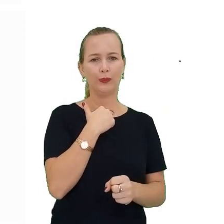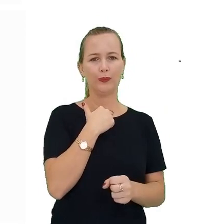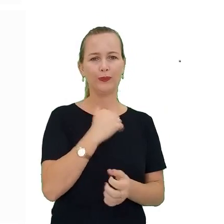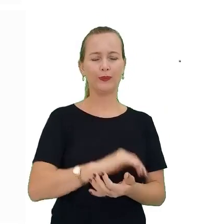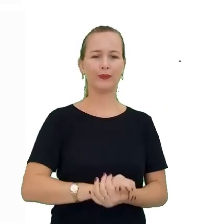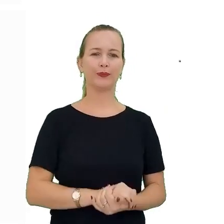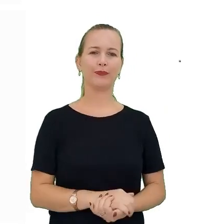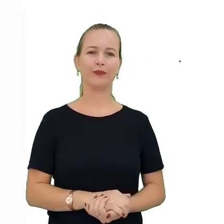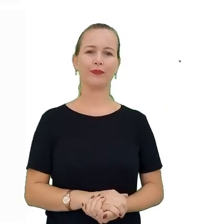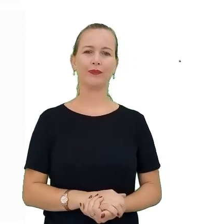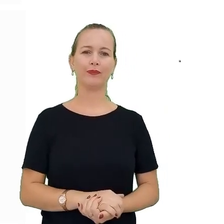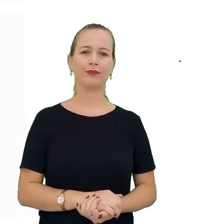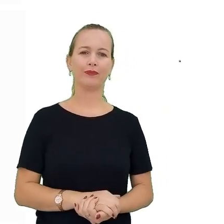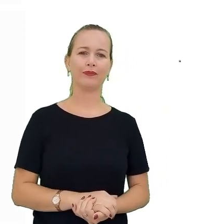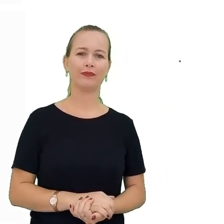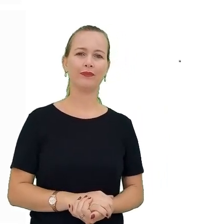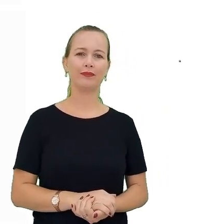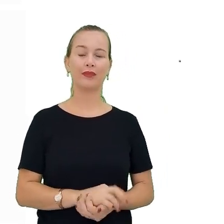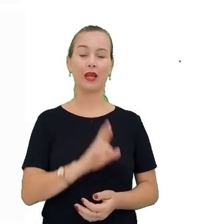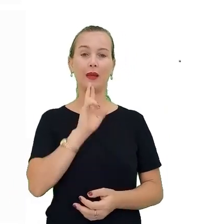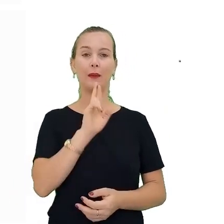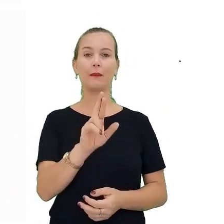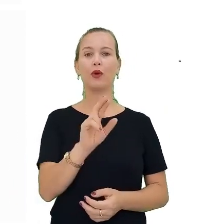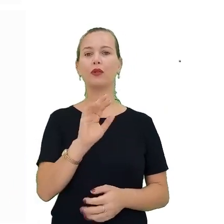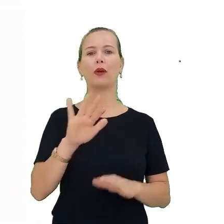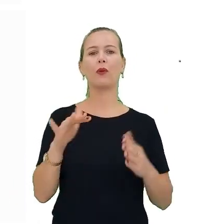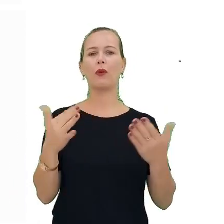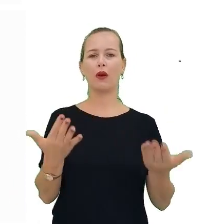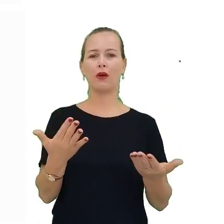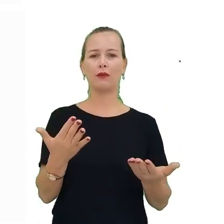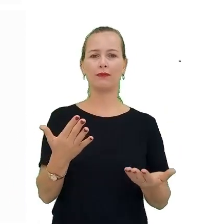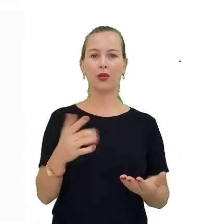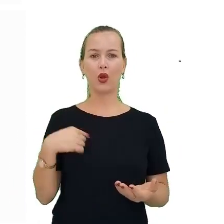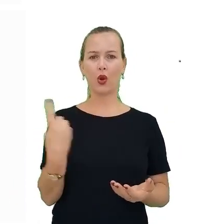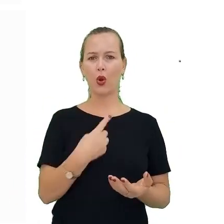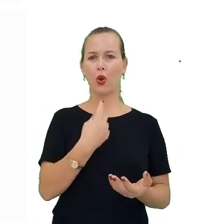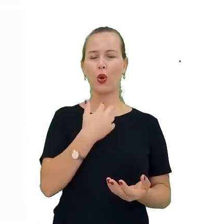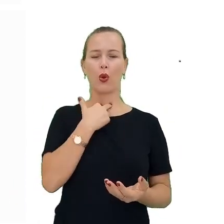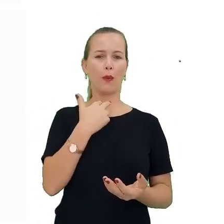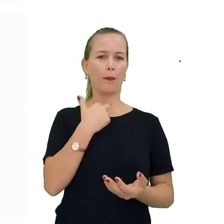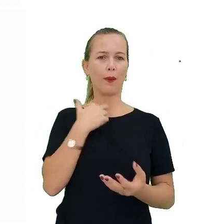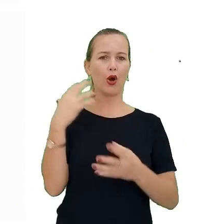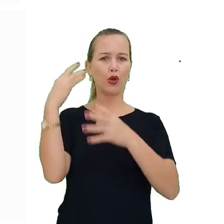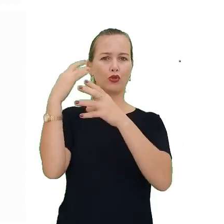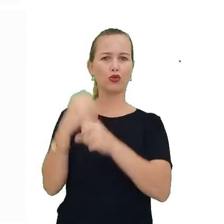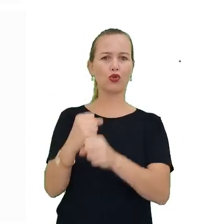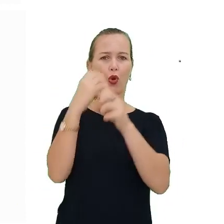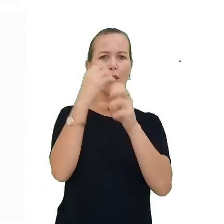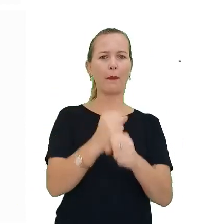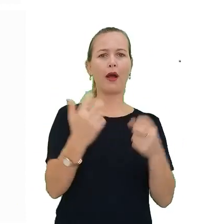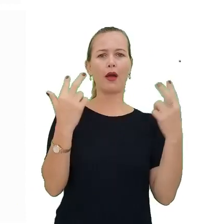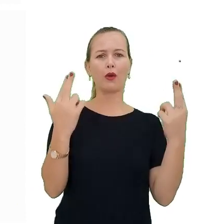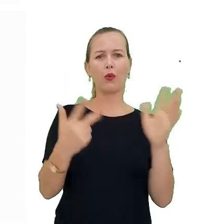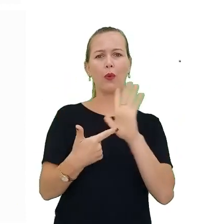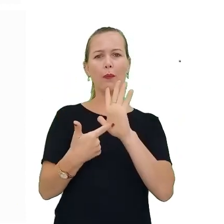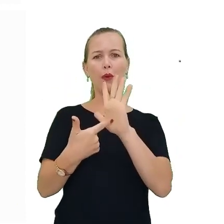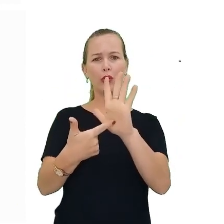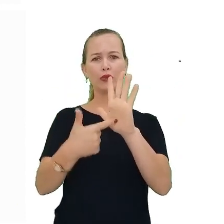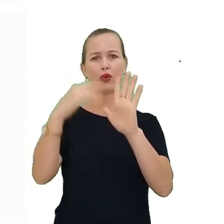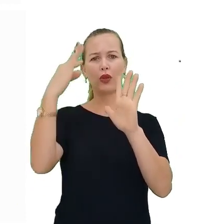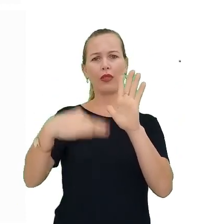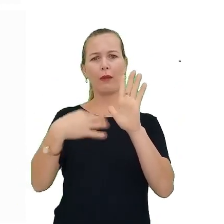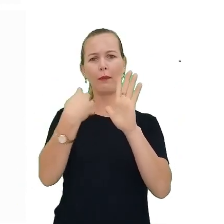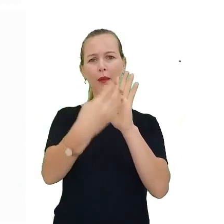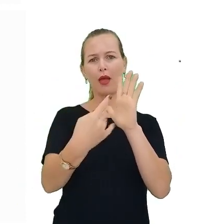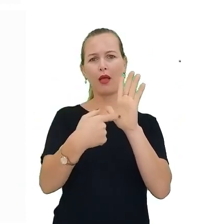dessa forma. Como resposta, não devemos somar os valores da forma como foi mostrado na